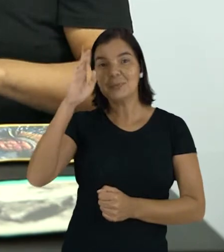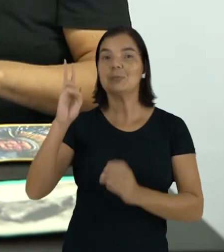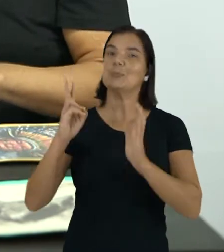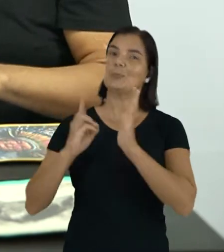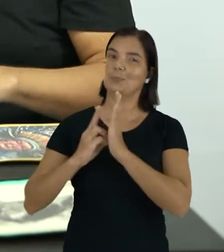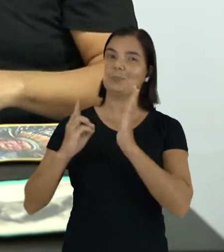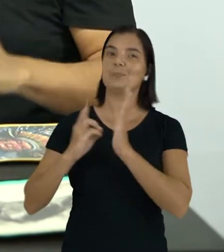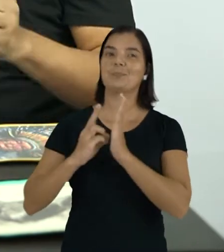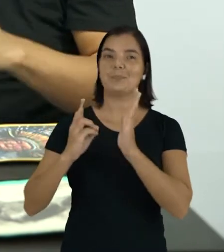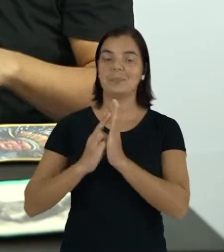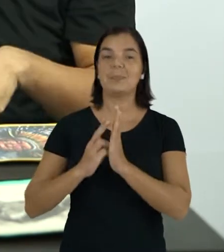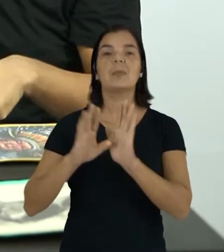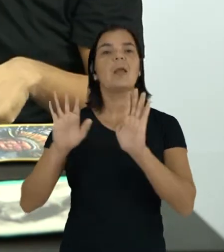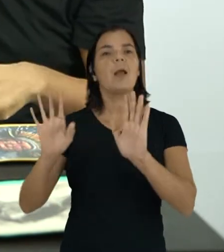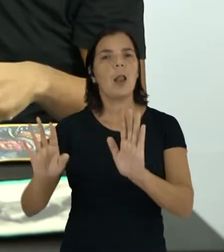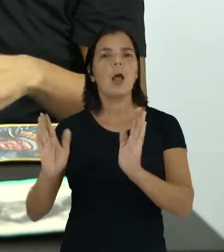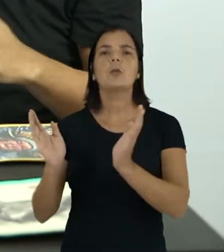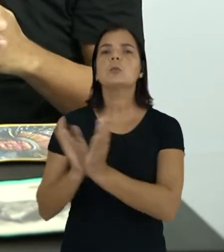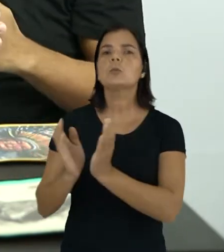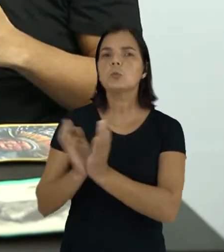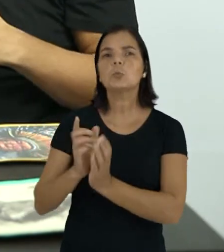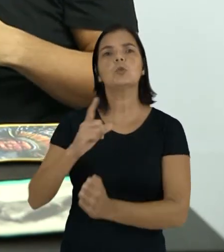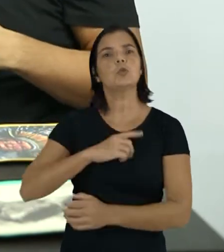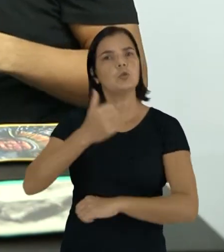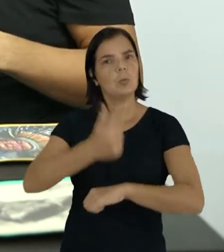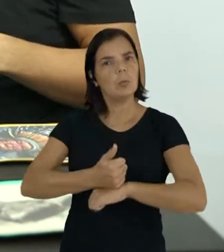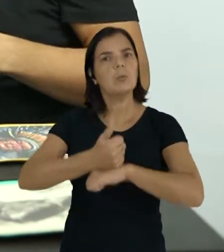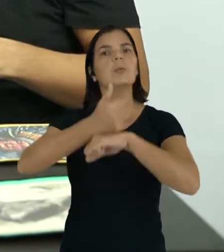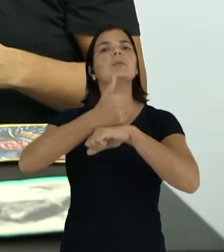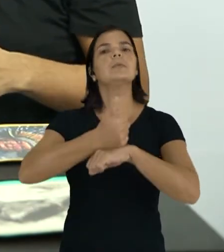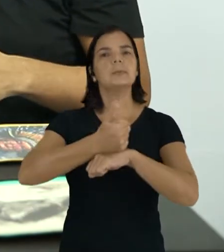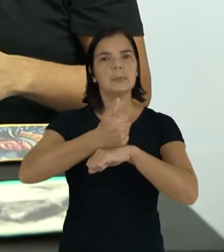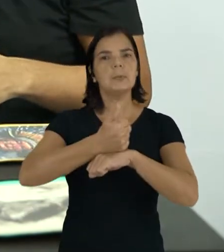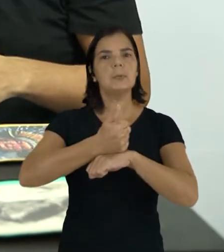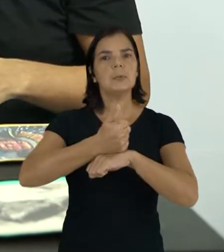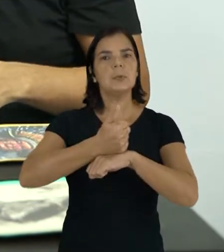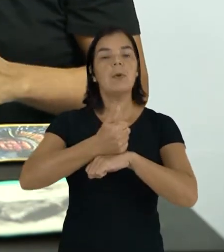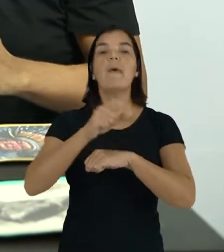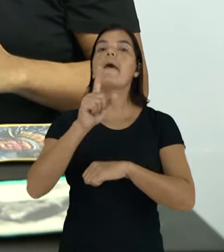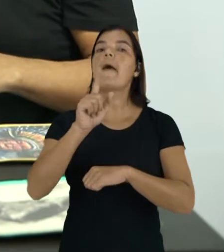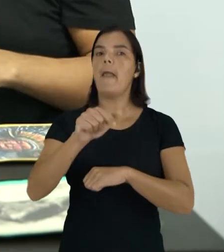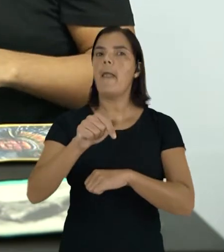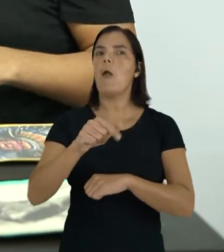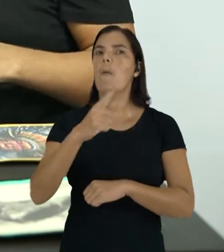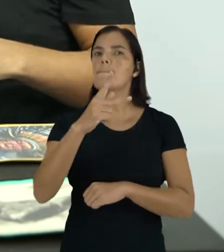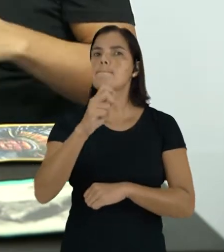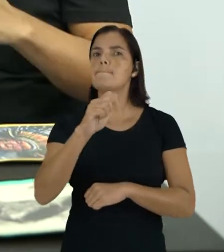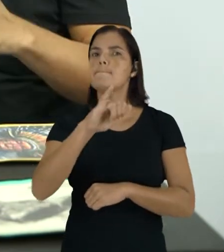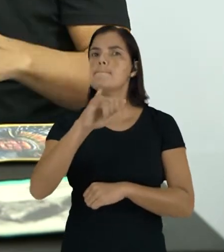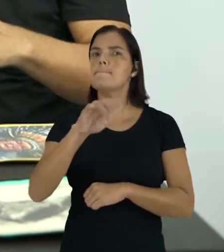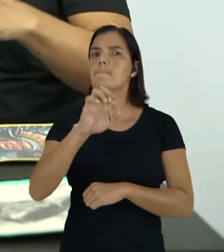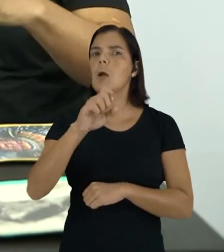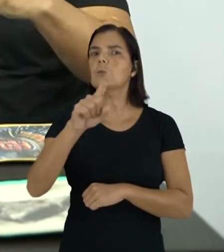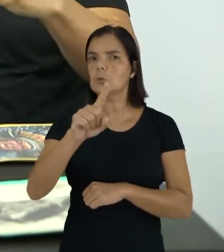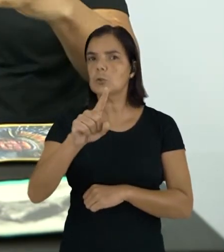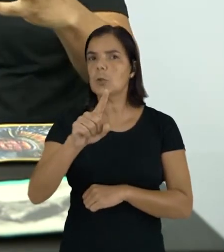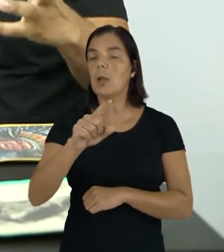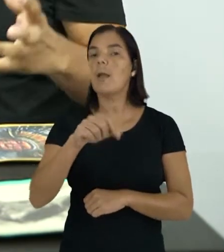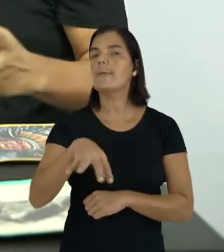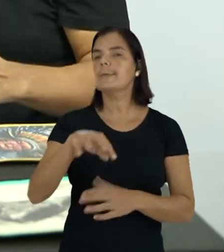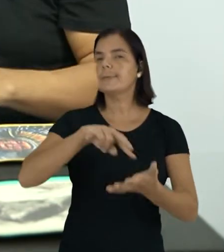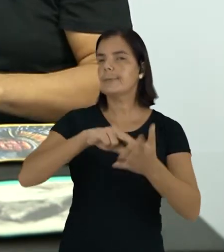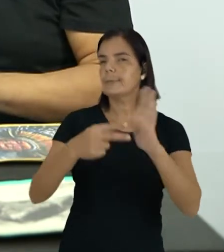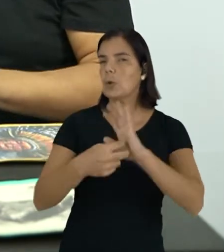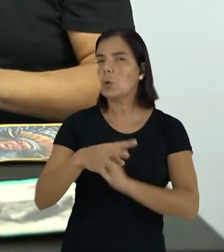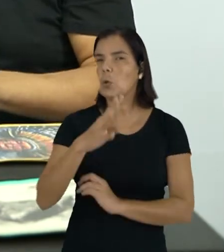povos indígenas. E lá entre os indígenas tinha um líder, né? Era o pajé. O pajé era aquele que